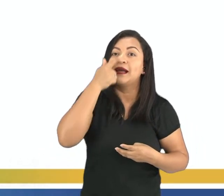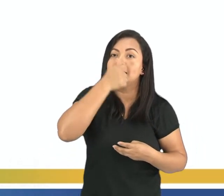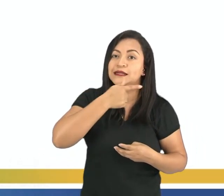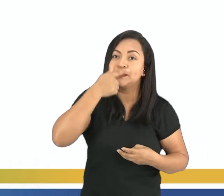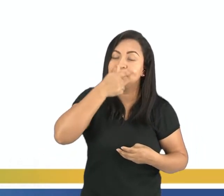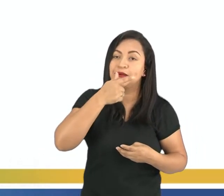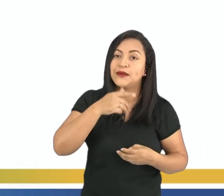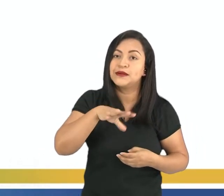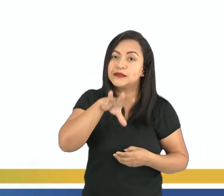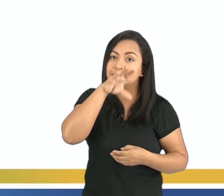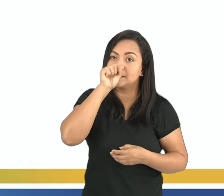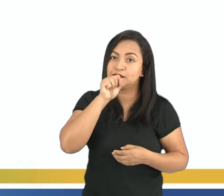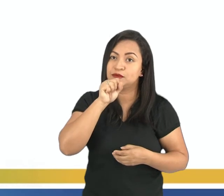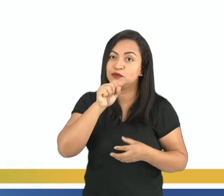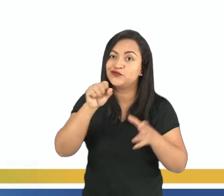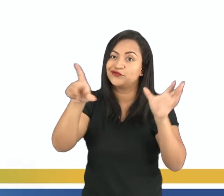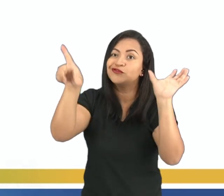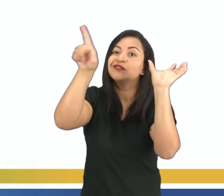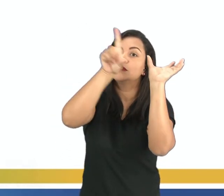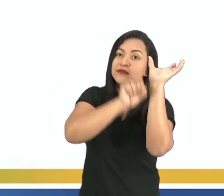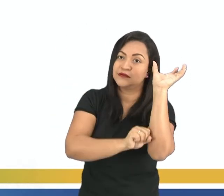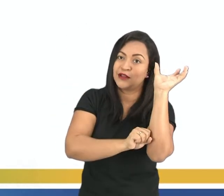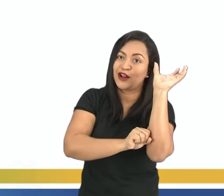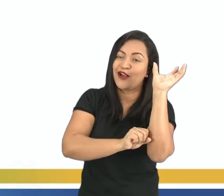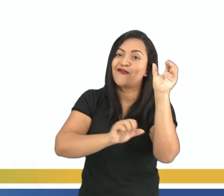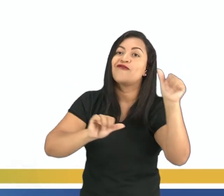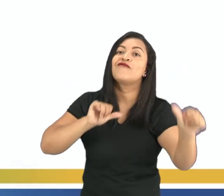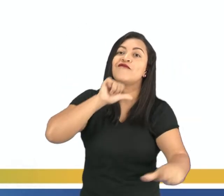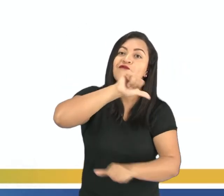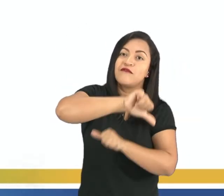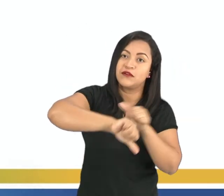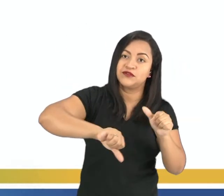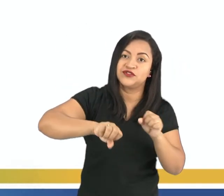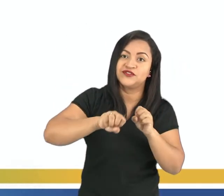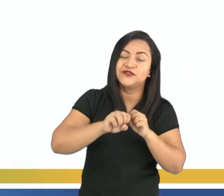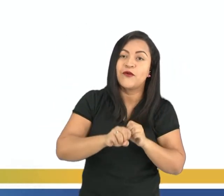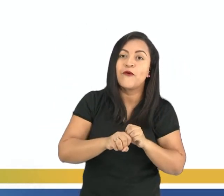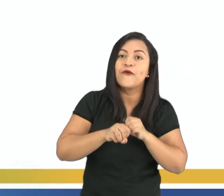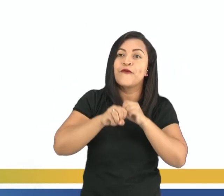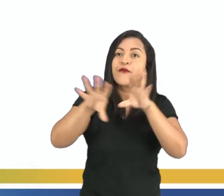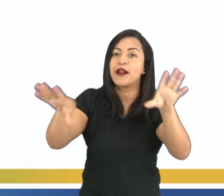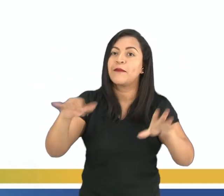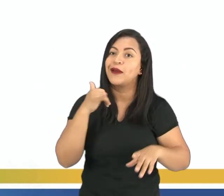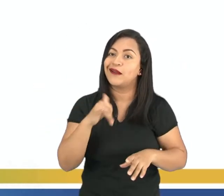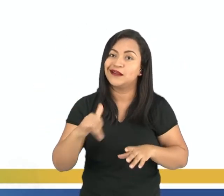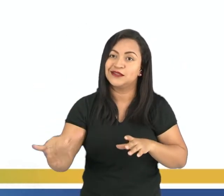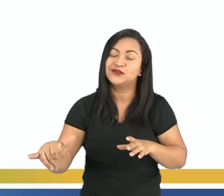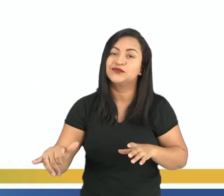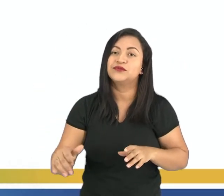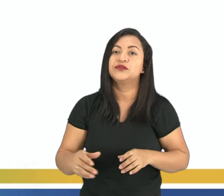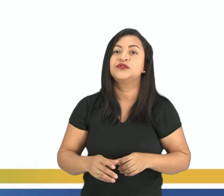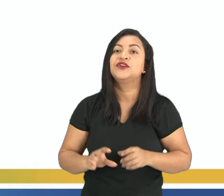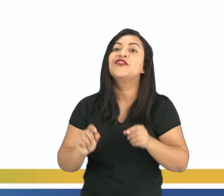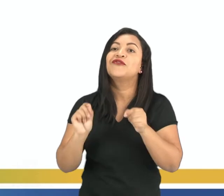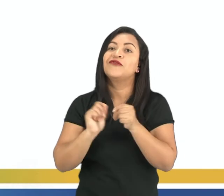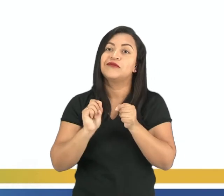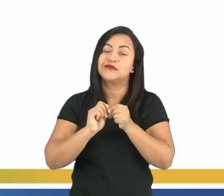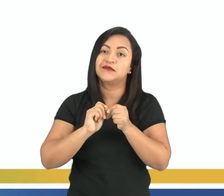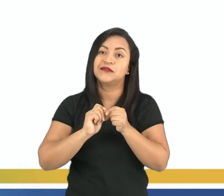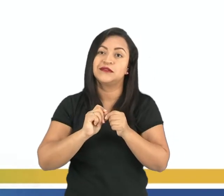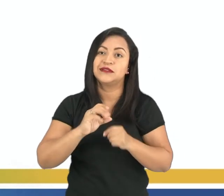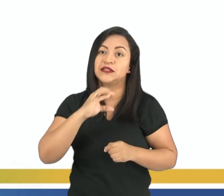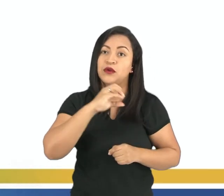na fotossíntese, vão reagir, liberar energia e produzir gás carbônico e